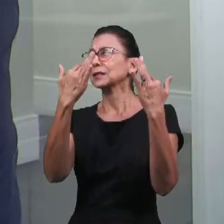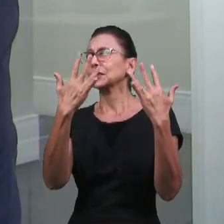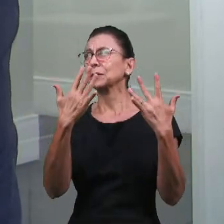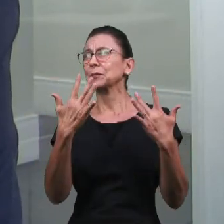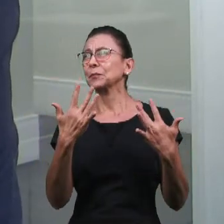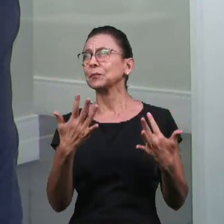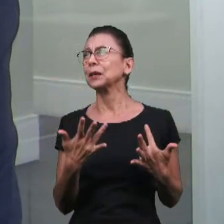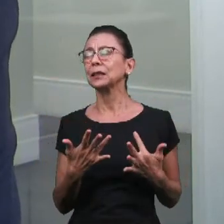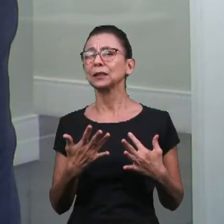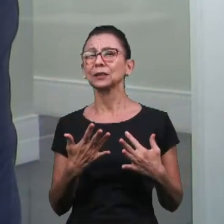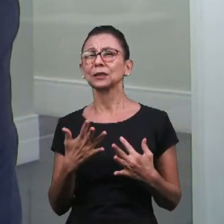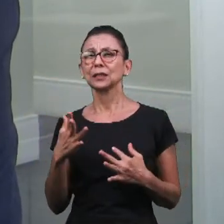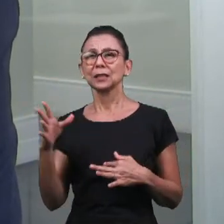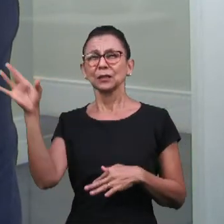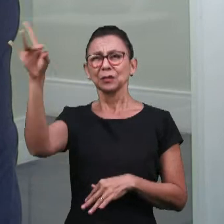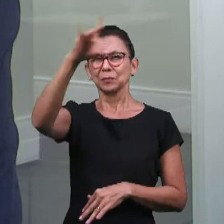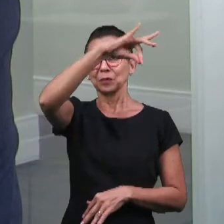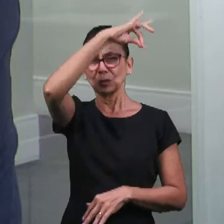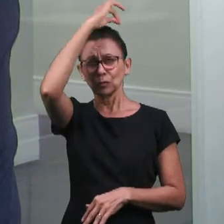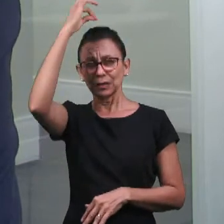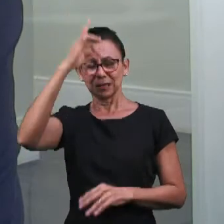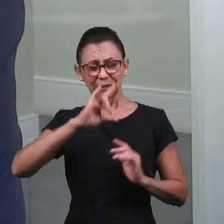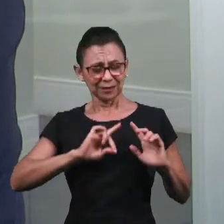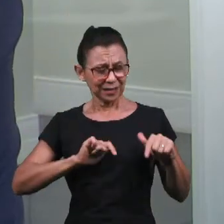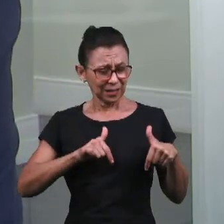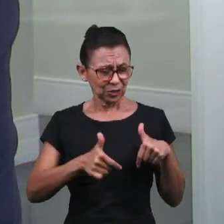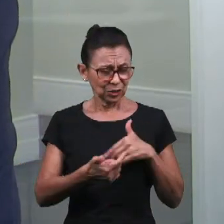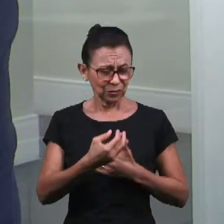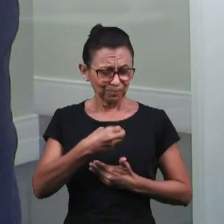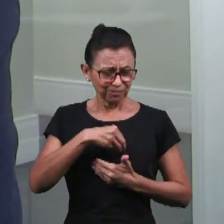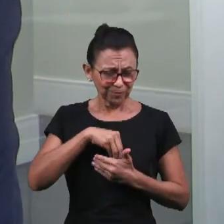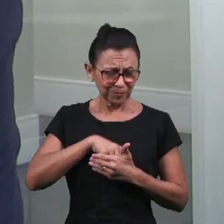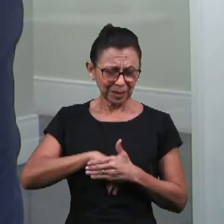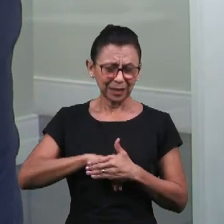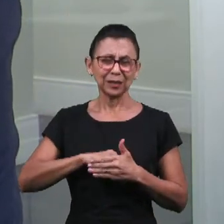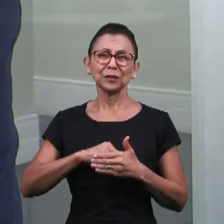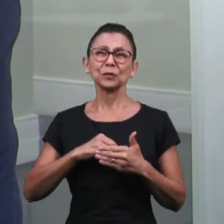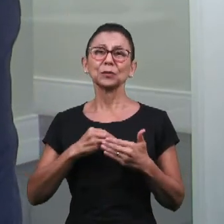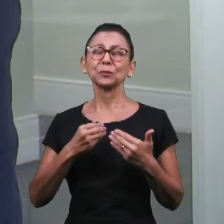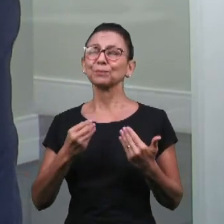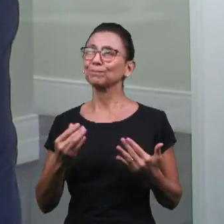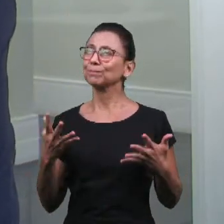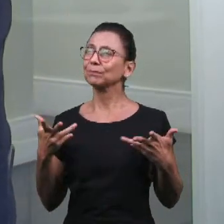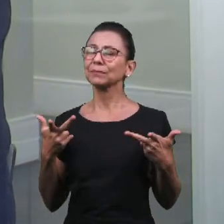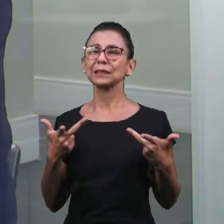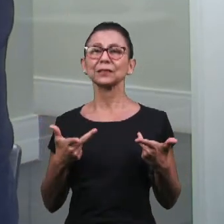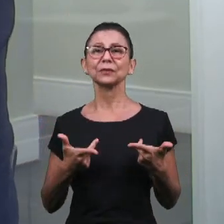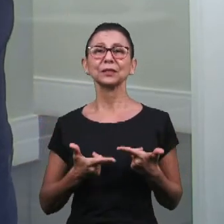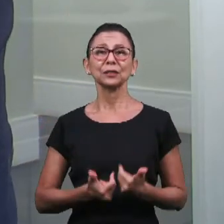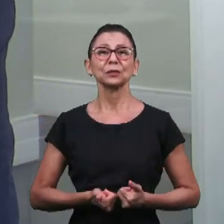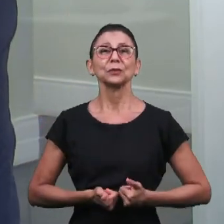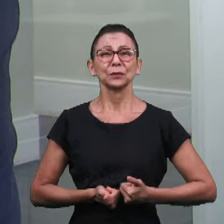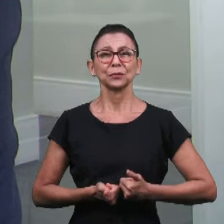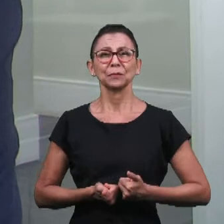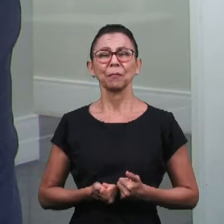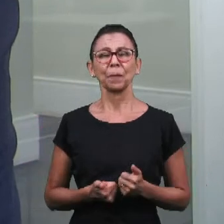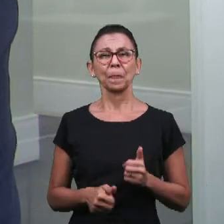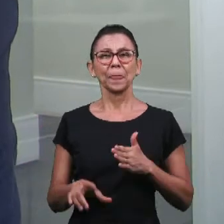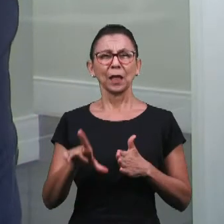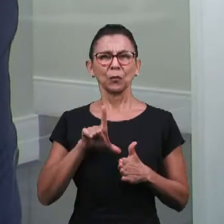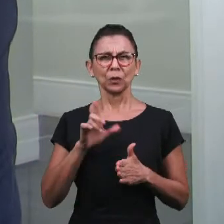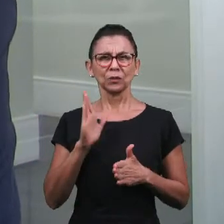Santo envolveu a minha vida. E assim o pessoal disse que depois daquele dia eu já era um servo do Senhor. Mas